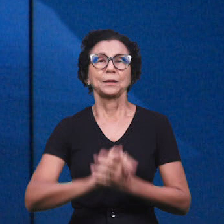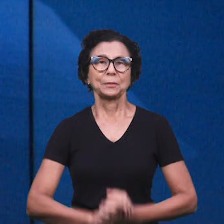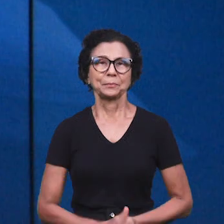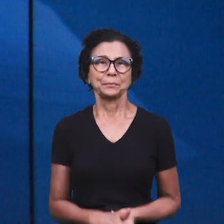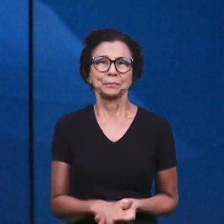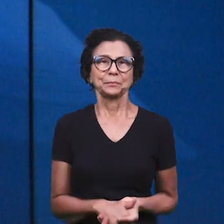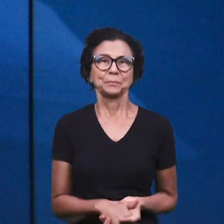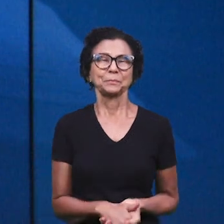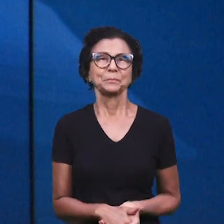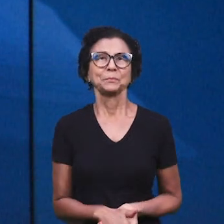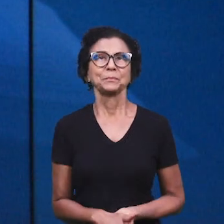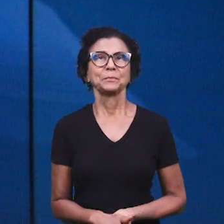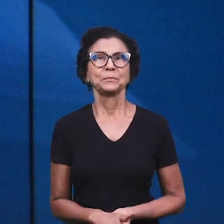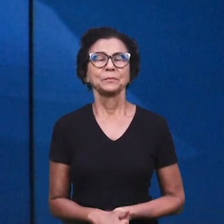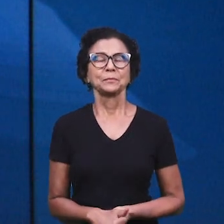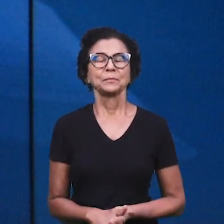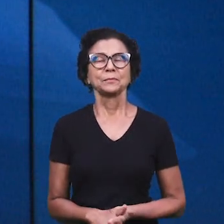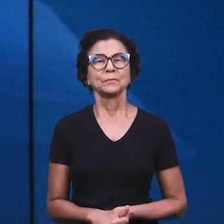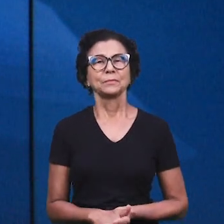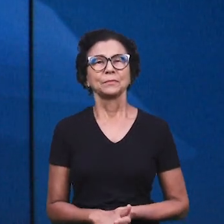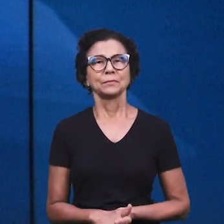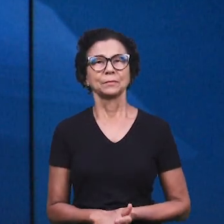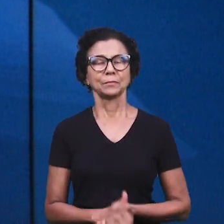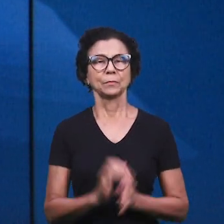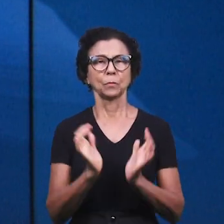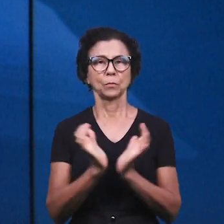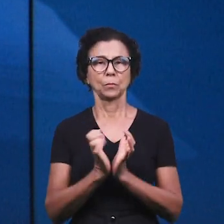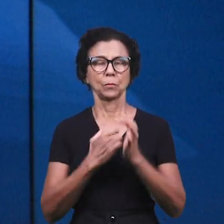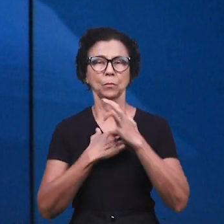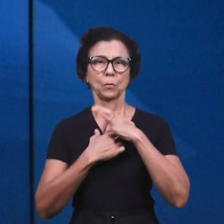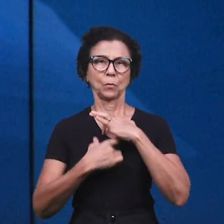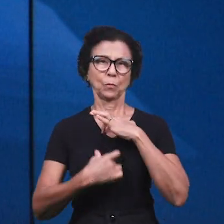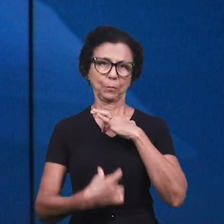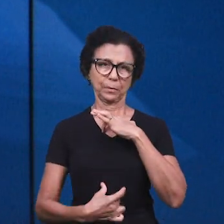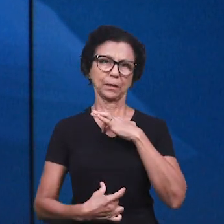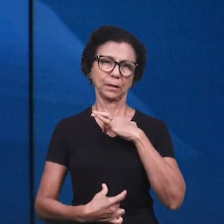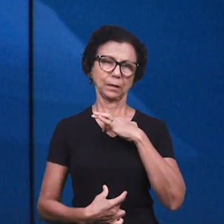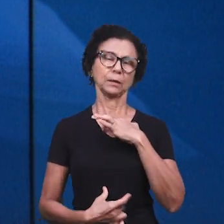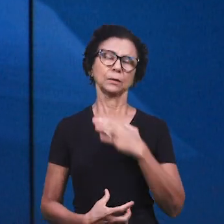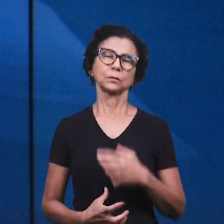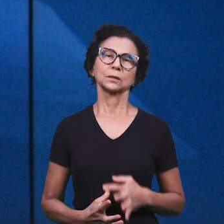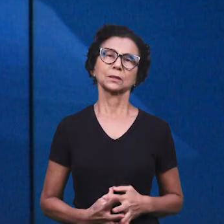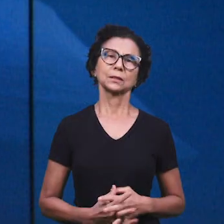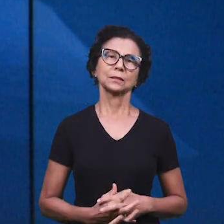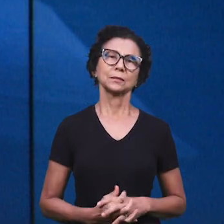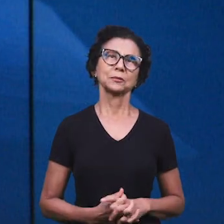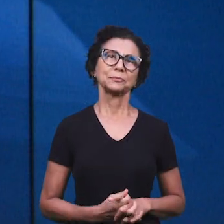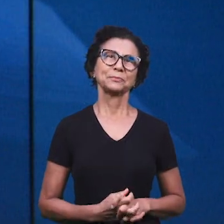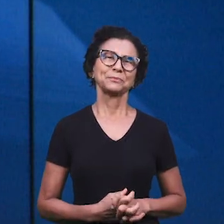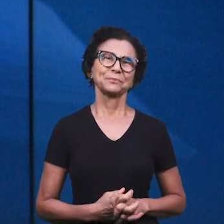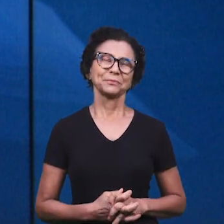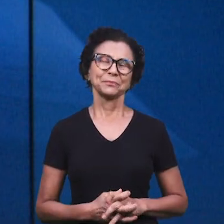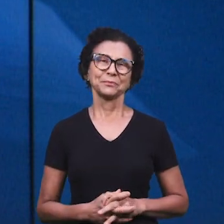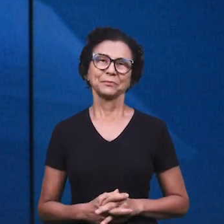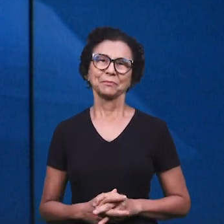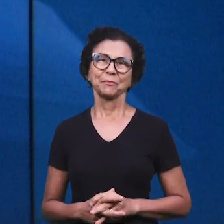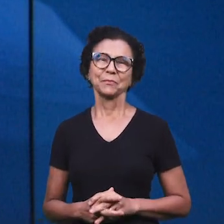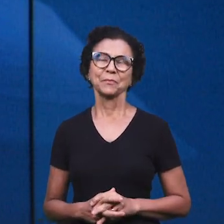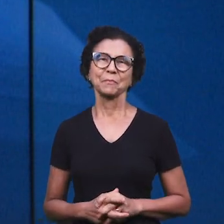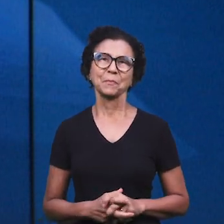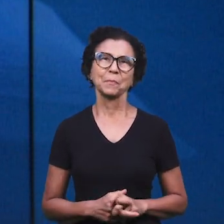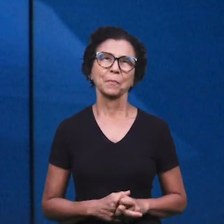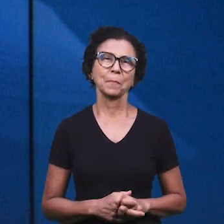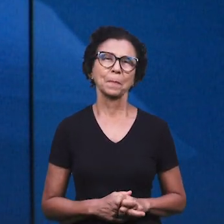sim, quem vai nos dar a resposta vai ser um grupo de obreiros. Nossos obreiros lá da nossa igreja na cidade de Santa